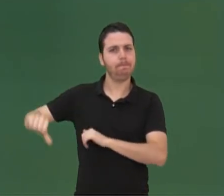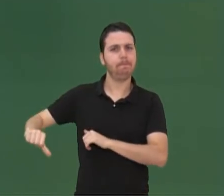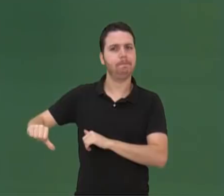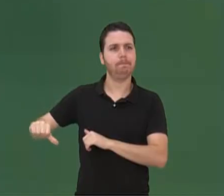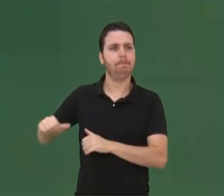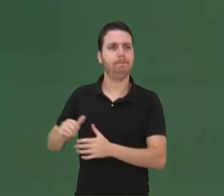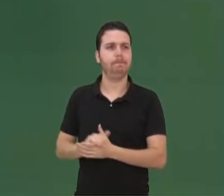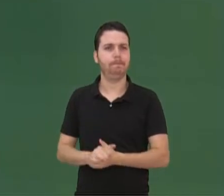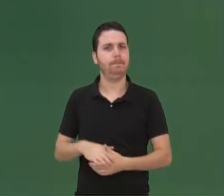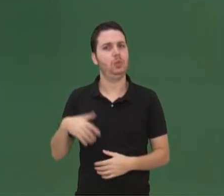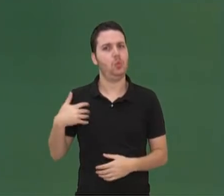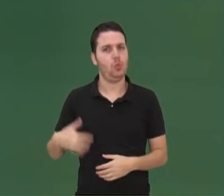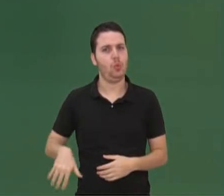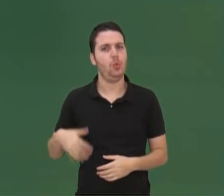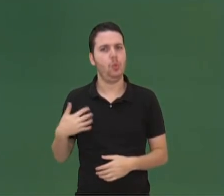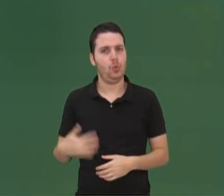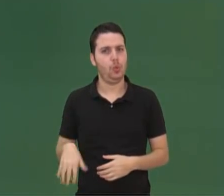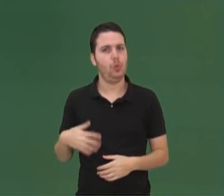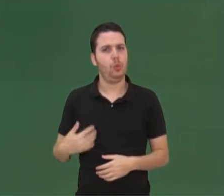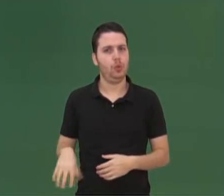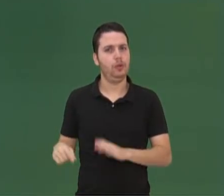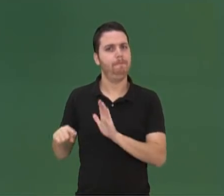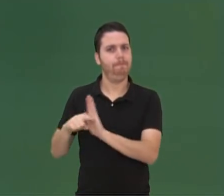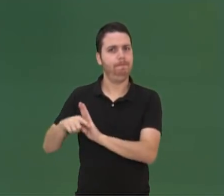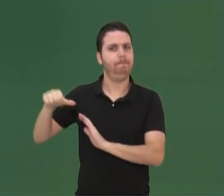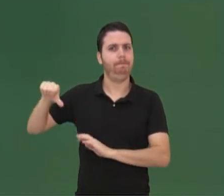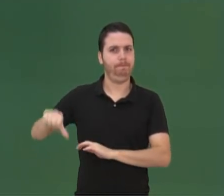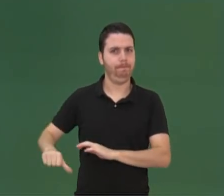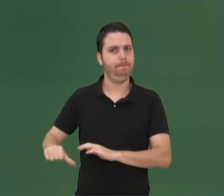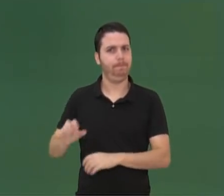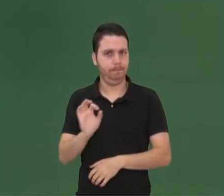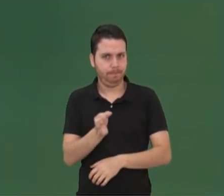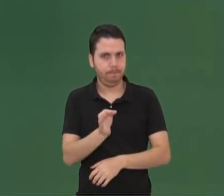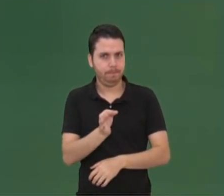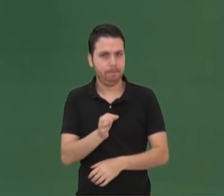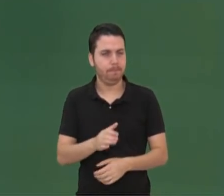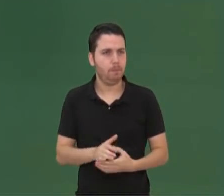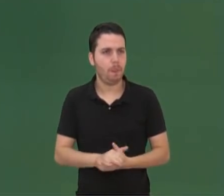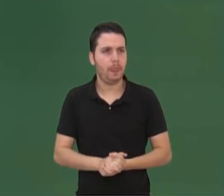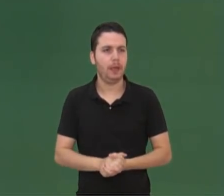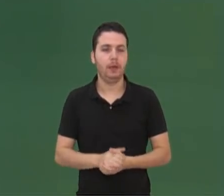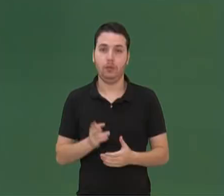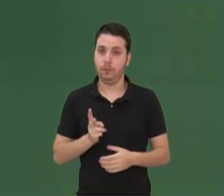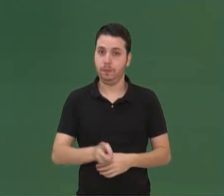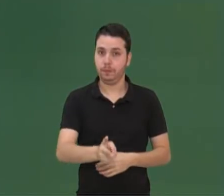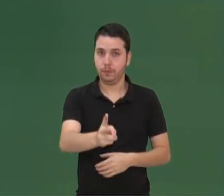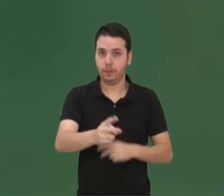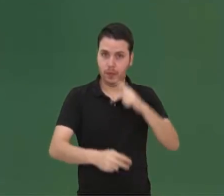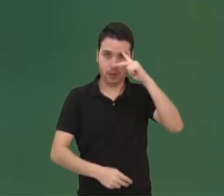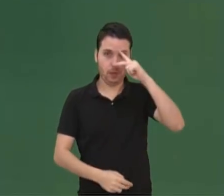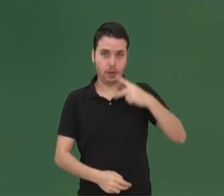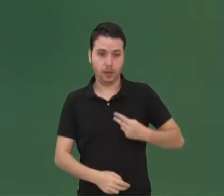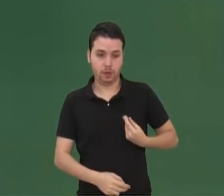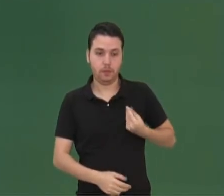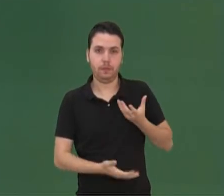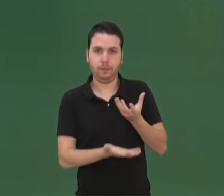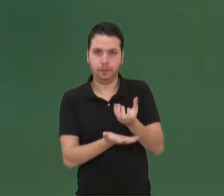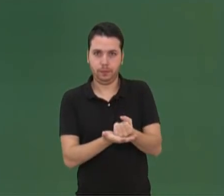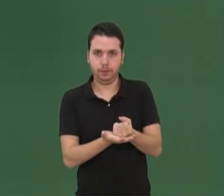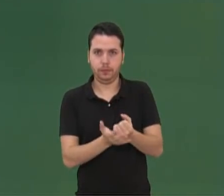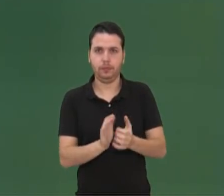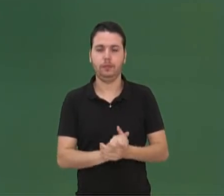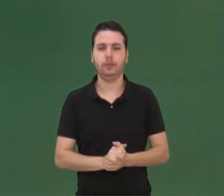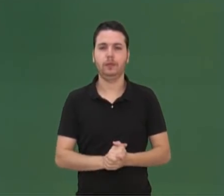Nossa. Ponto negativo. Vamos para frente com a nossa autobiografia? Então, assim, não